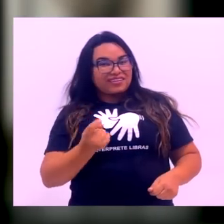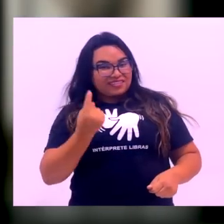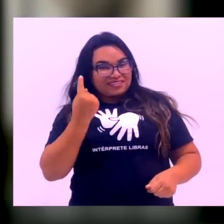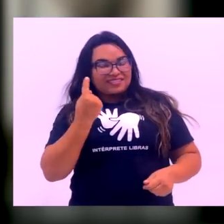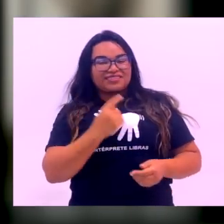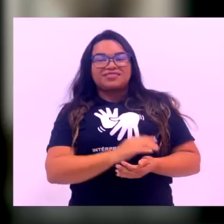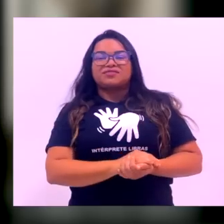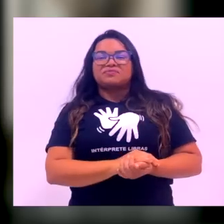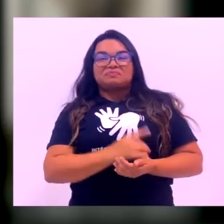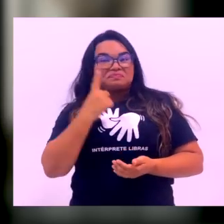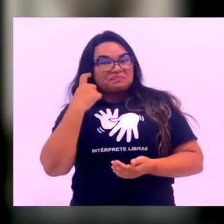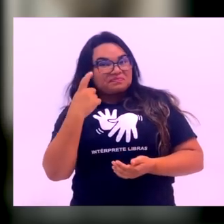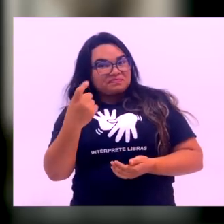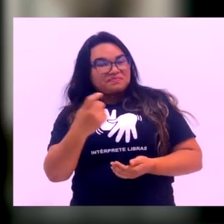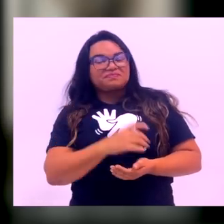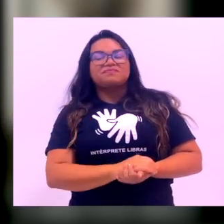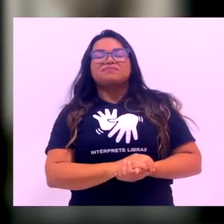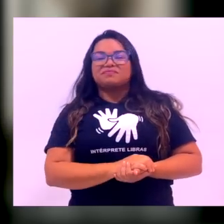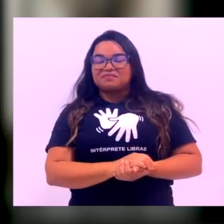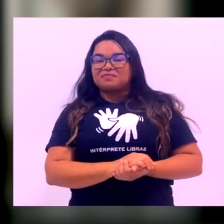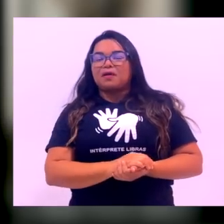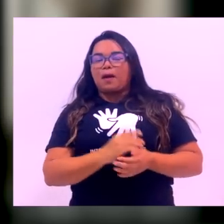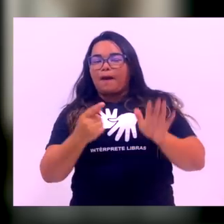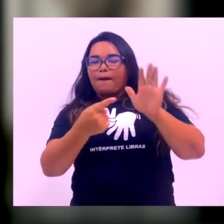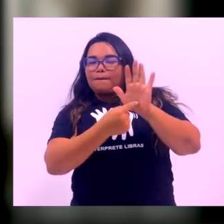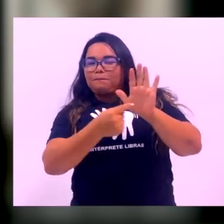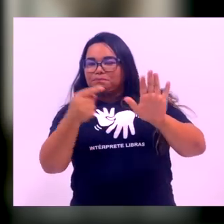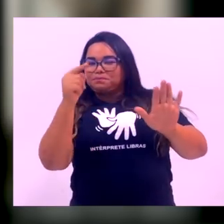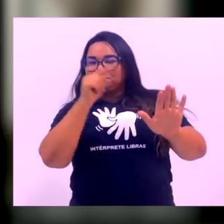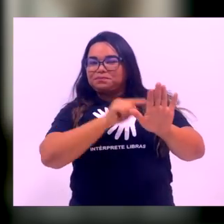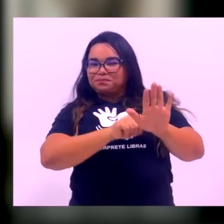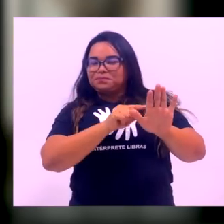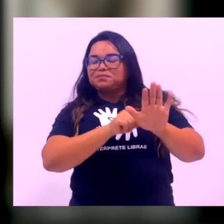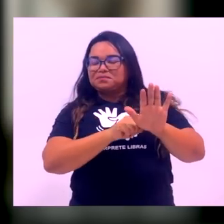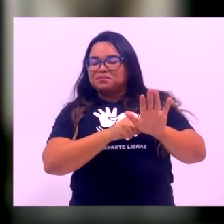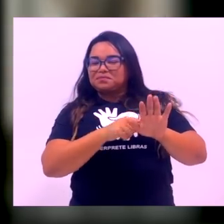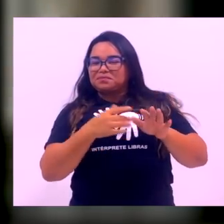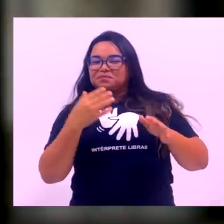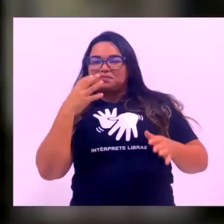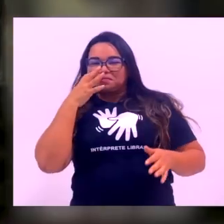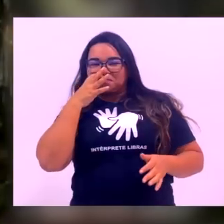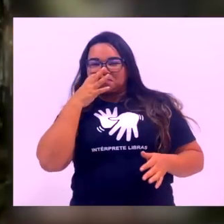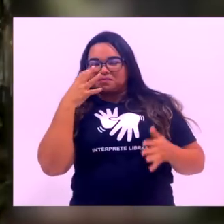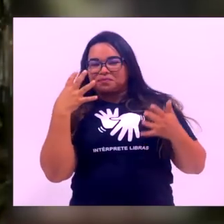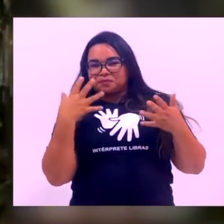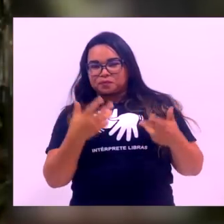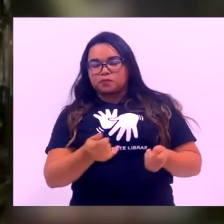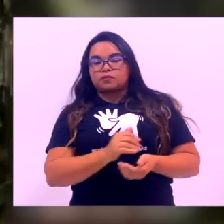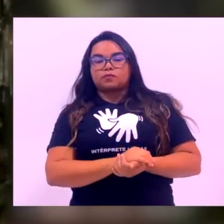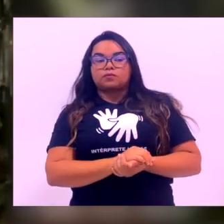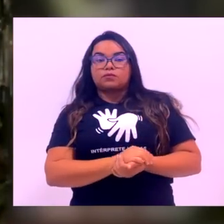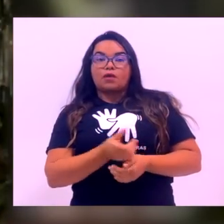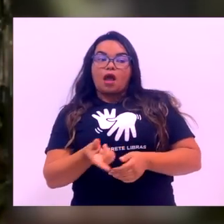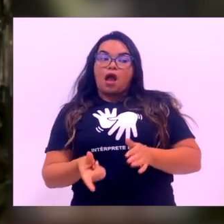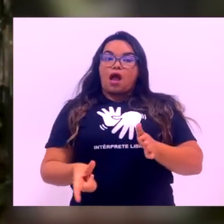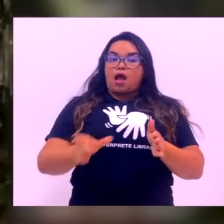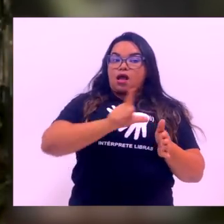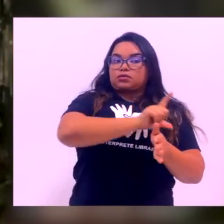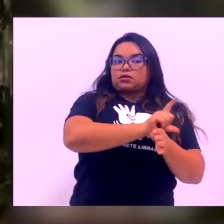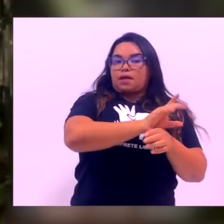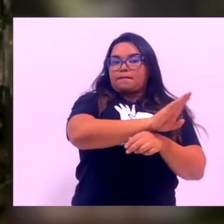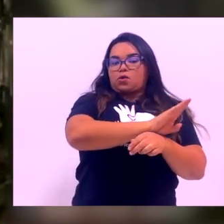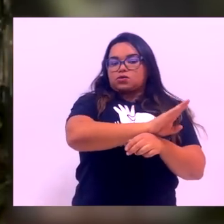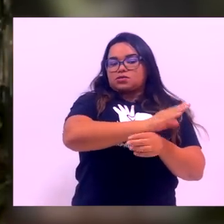não é interessante? Até nisso o simbolismo é fascinante. Então, nós fazemos uma mudança do bronze para